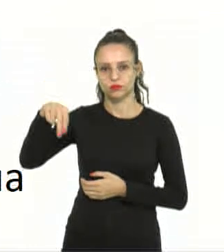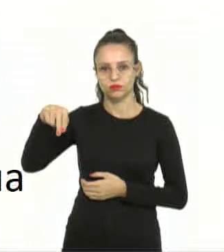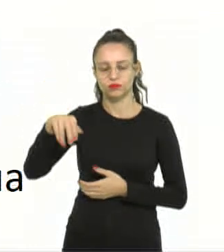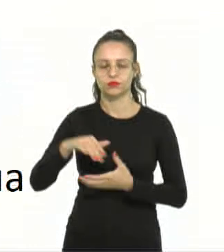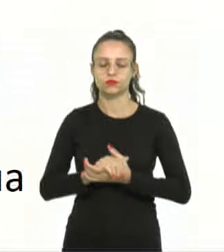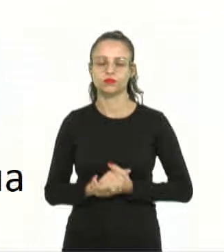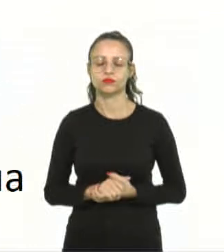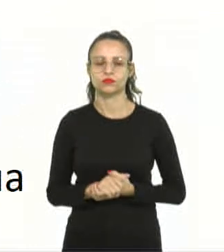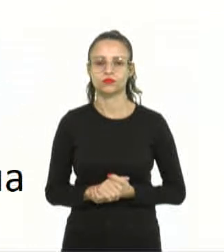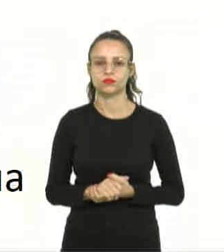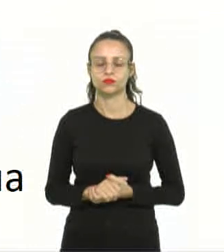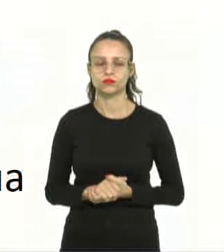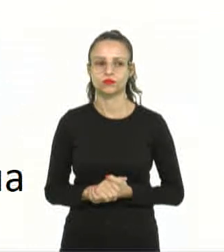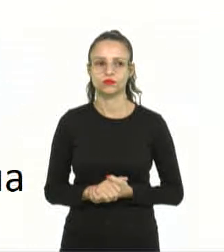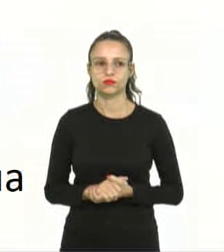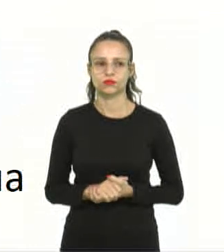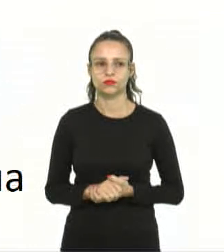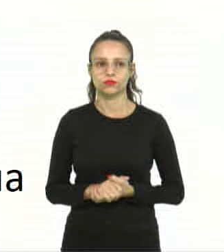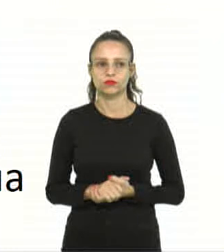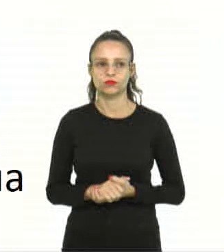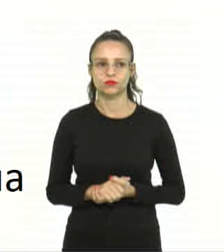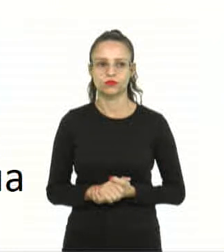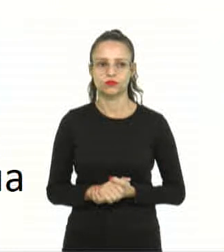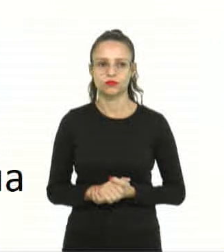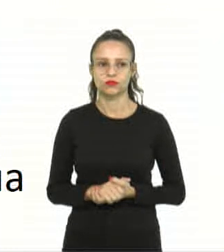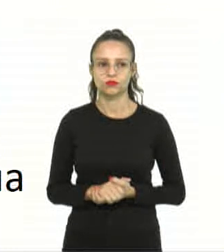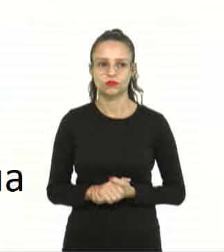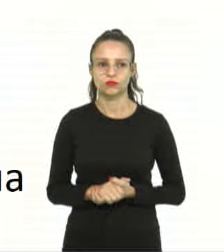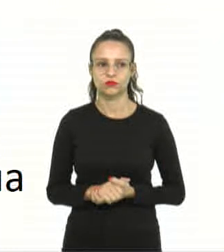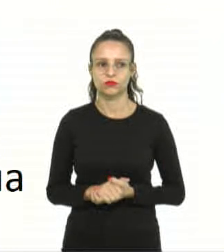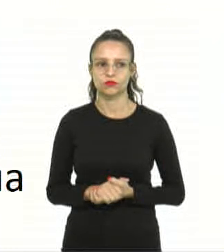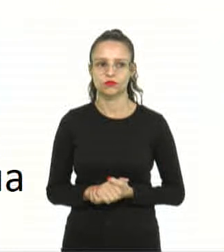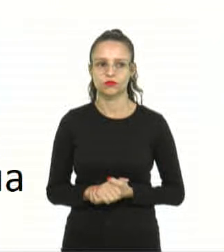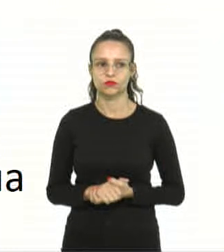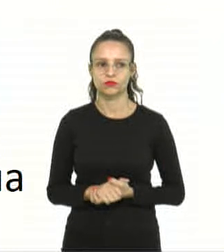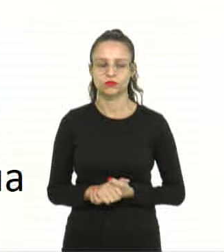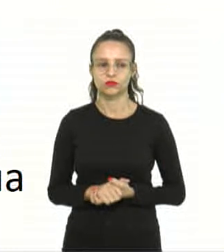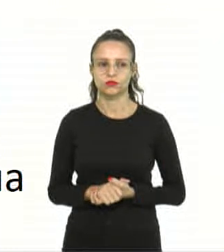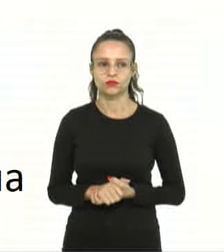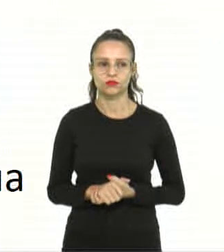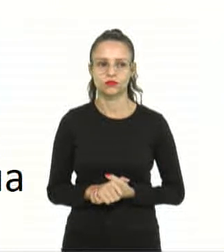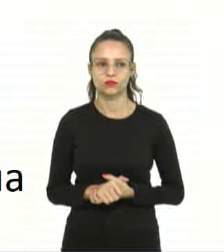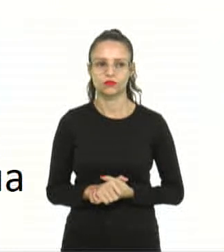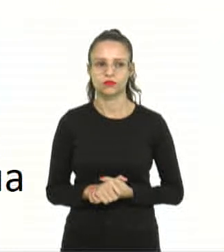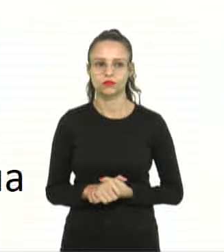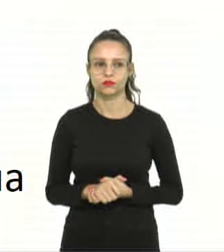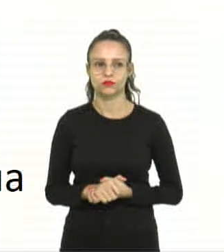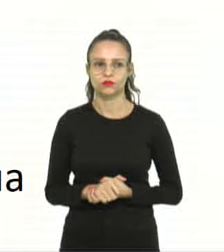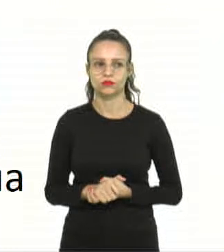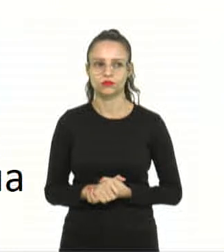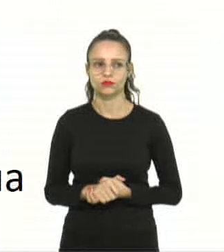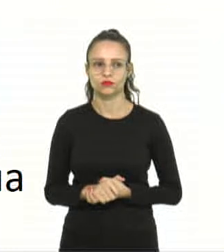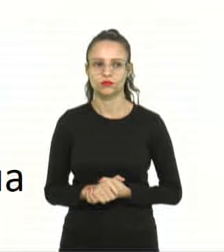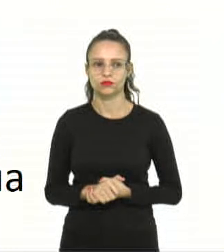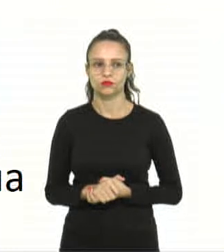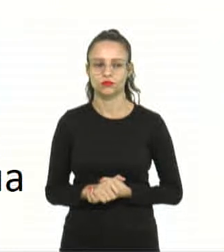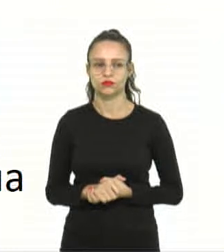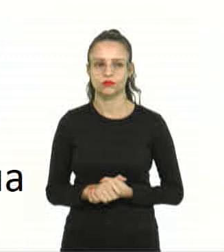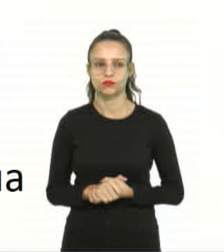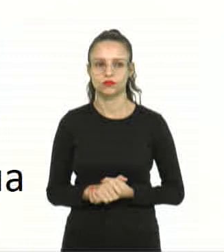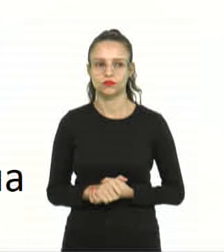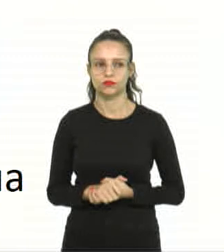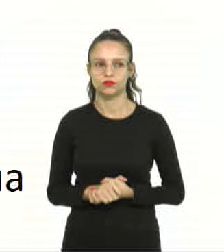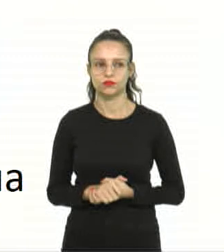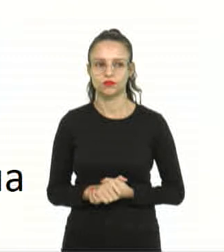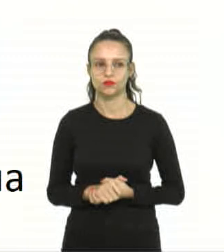Natal. Também chamado nacimiento o pesebre o portal. Consiste